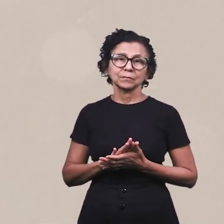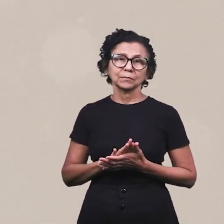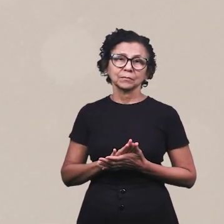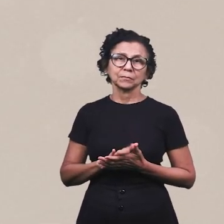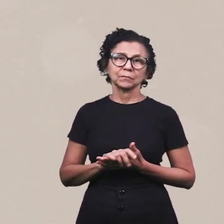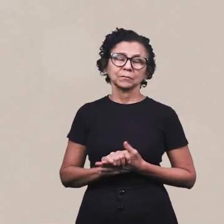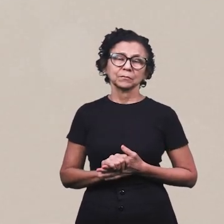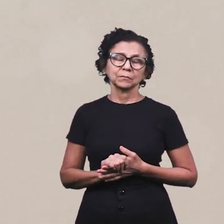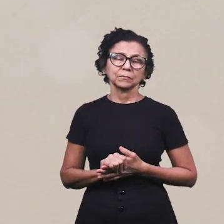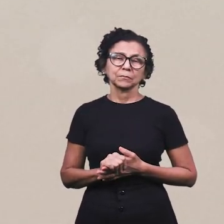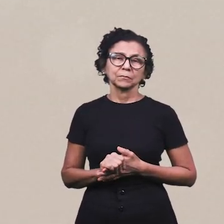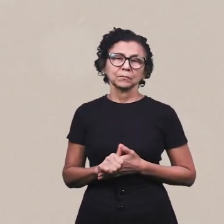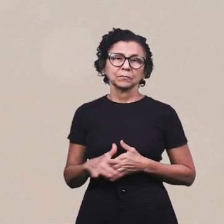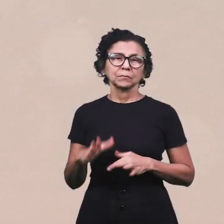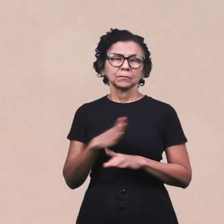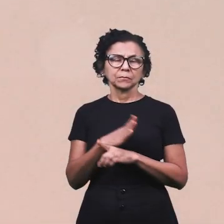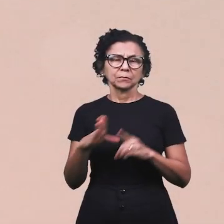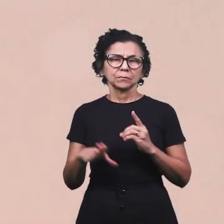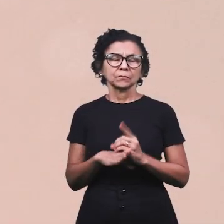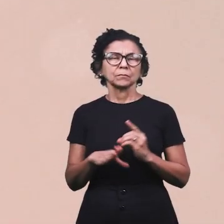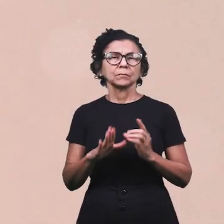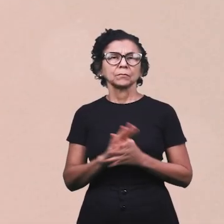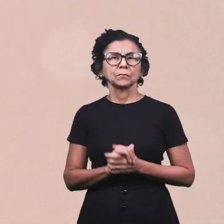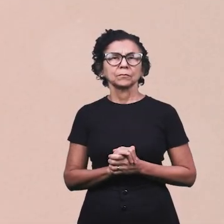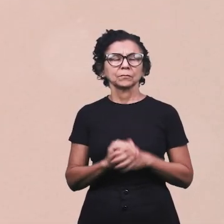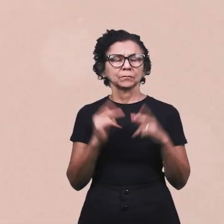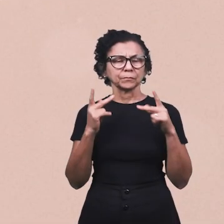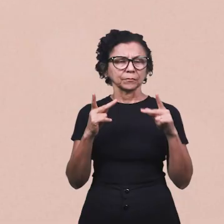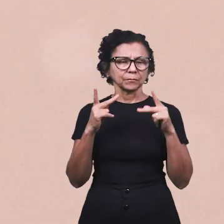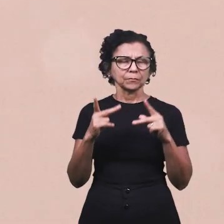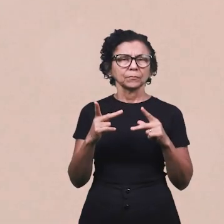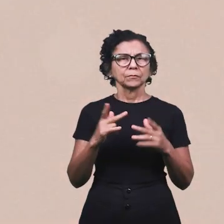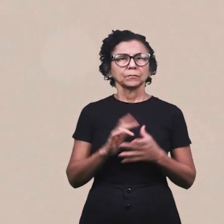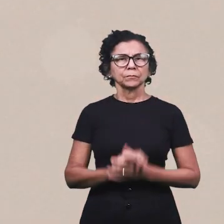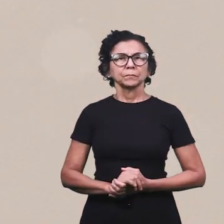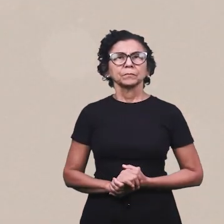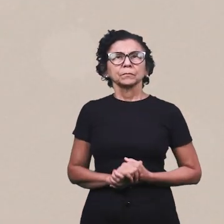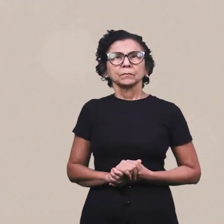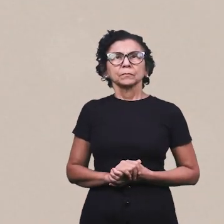cultos, e o Senhor me deu,